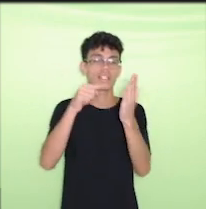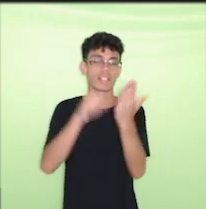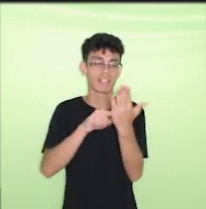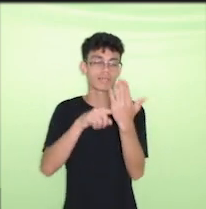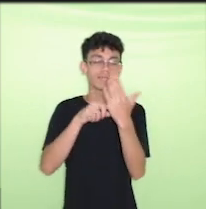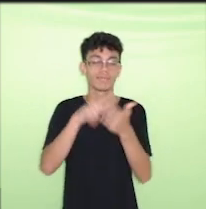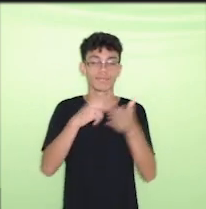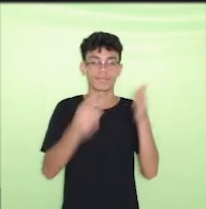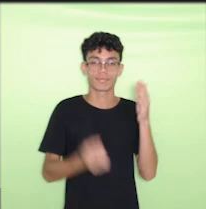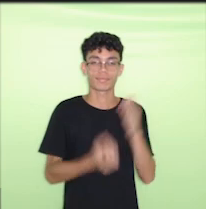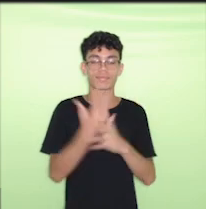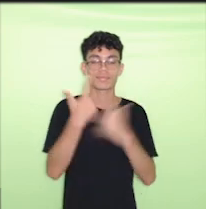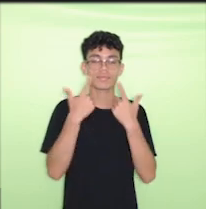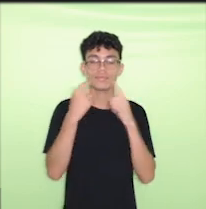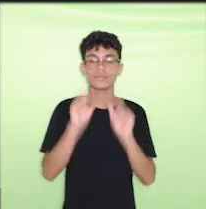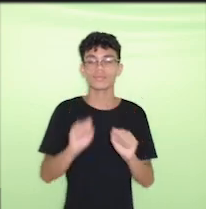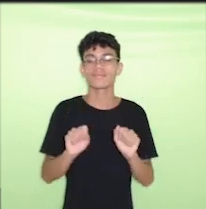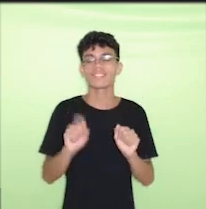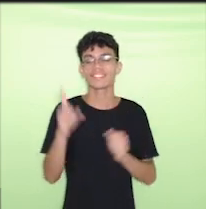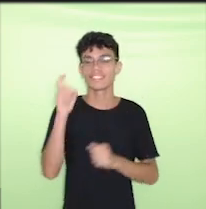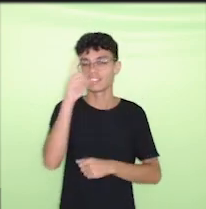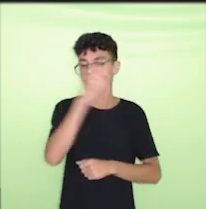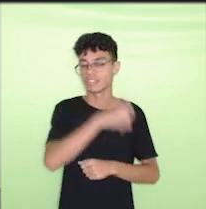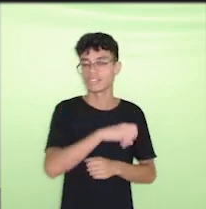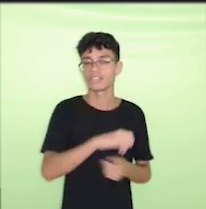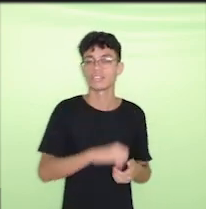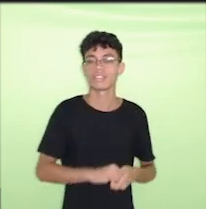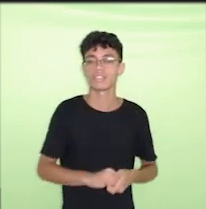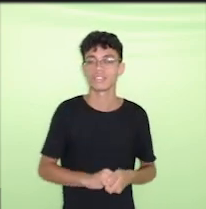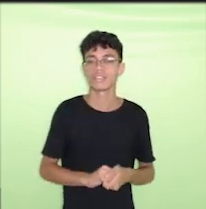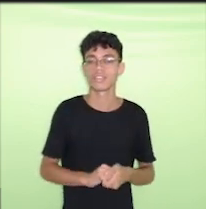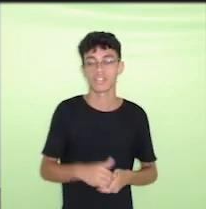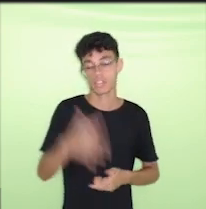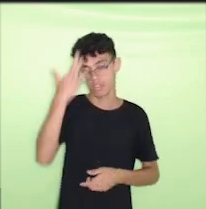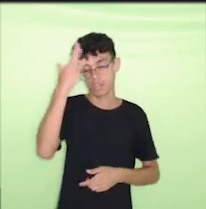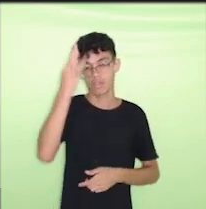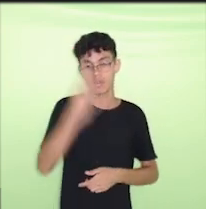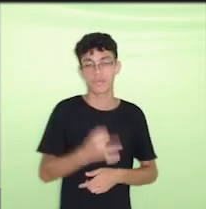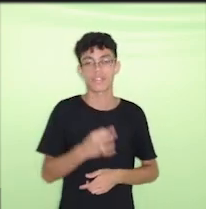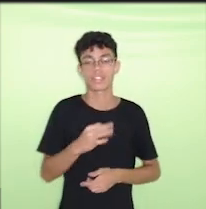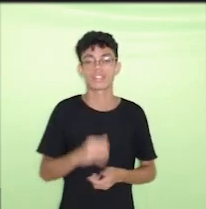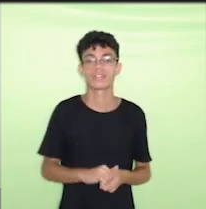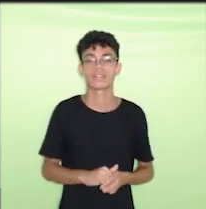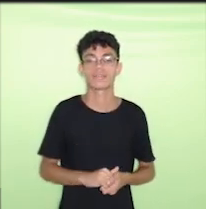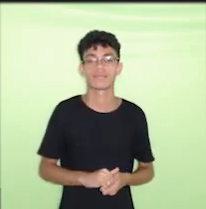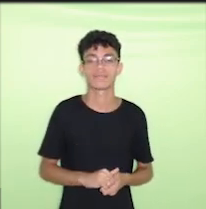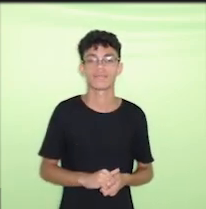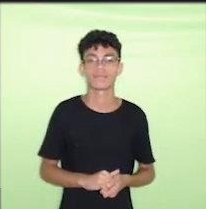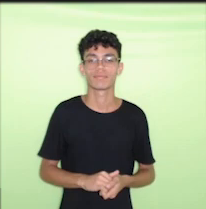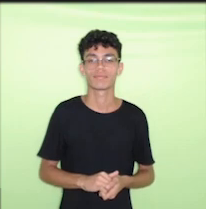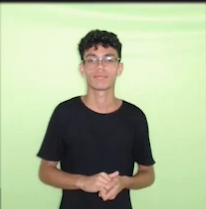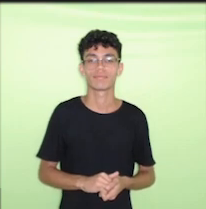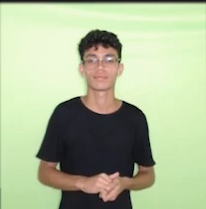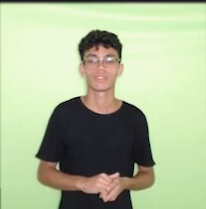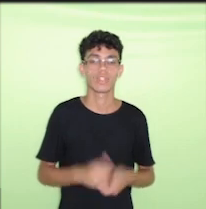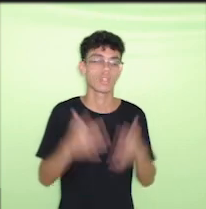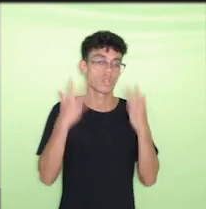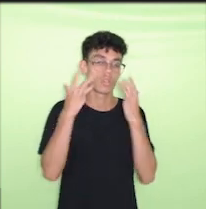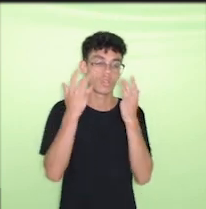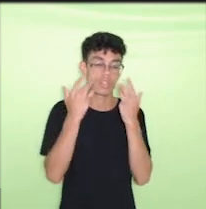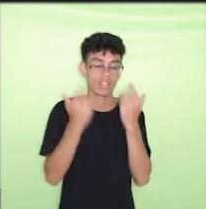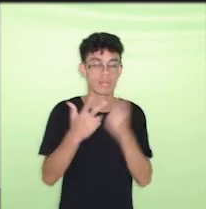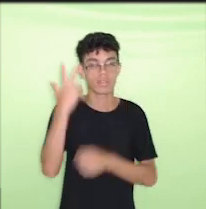uma linguagem um pouco mais rebuscada, que talvez dificulte o entendimento, né? De um teatro